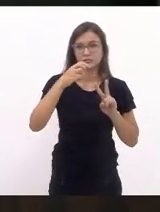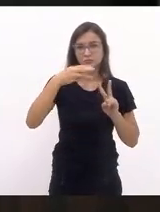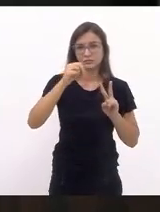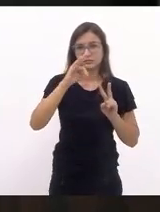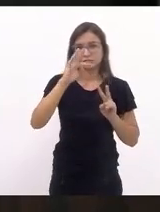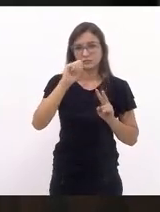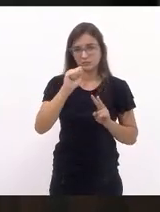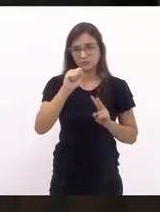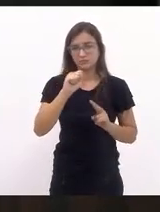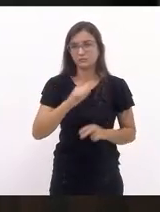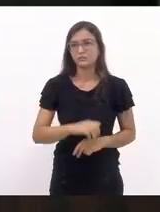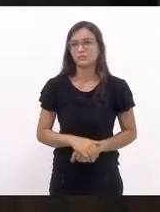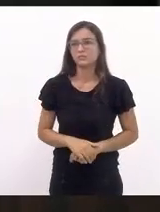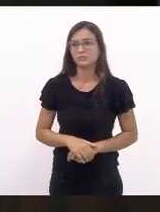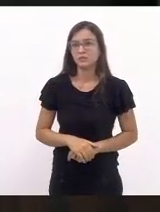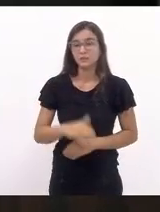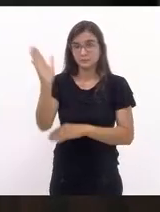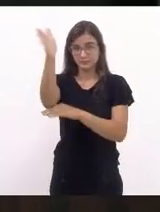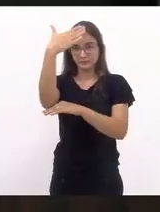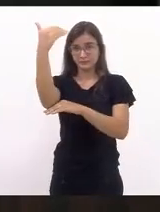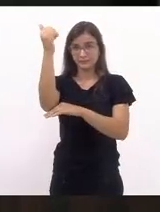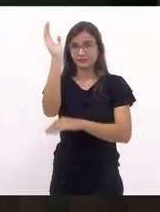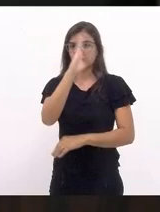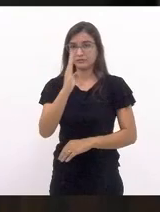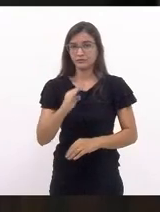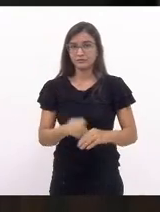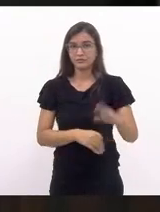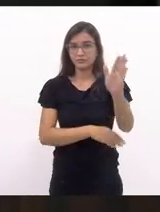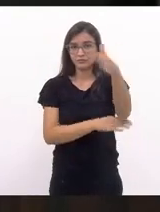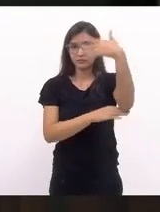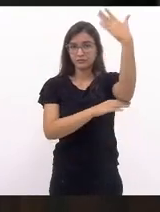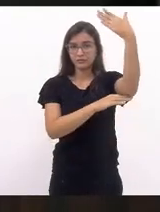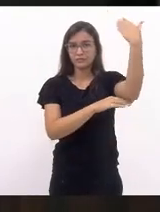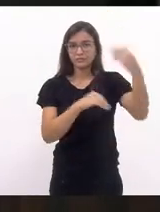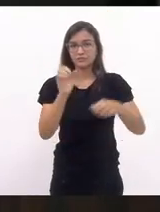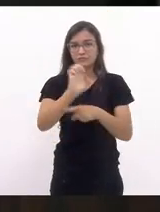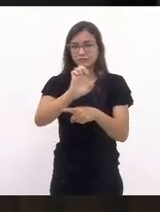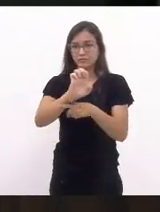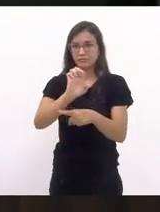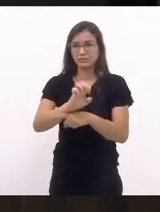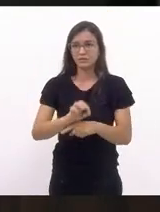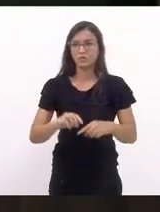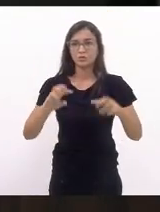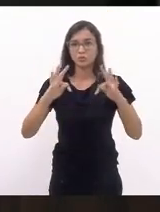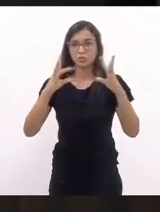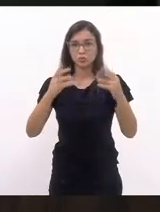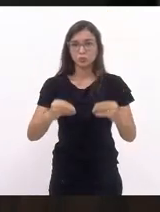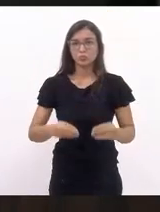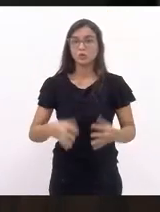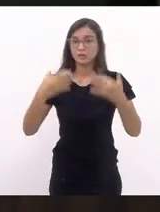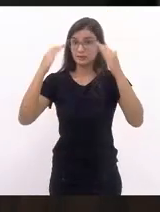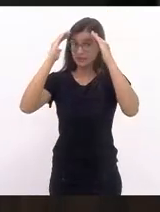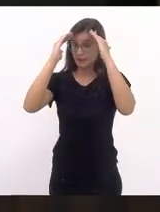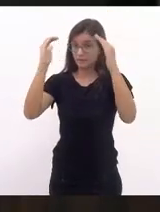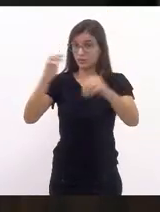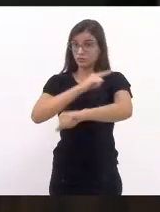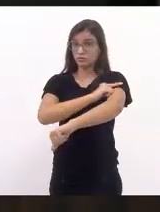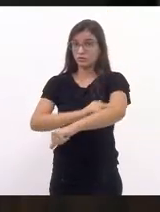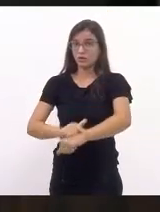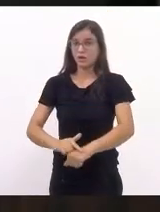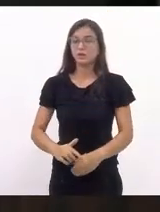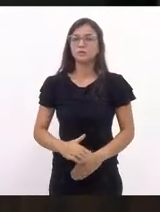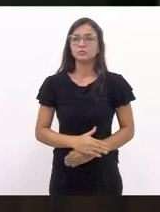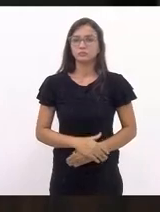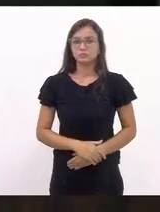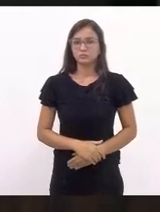das Bandeiras na Bandeirantes nacional e do Estado do Rio de Janeiro solicita todos os coloca em posição de respeito para execução do Hino